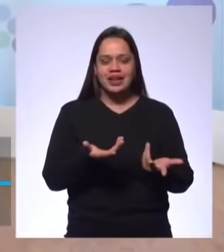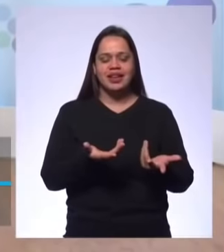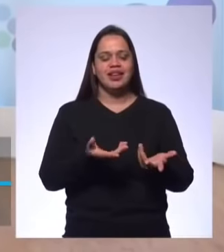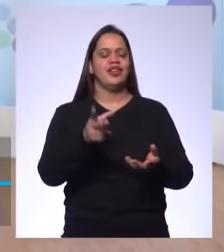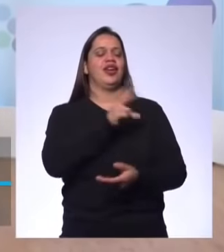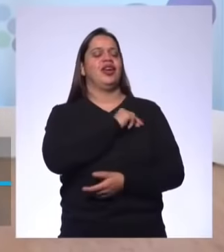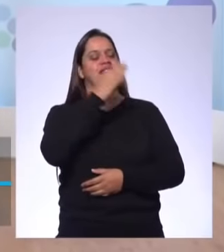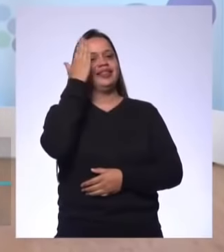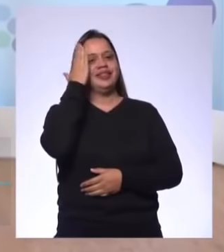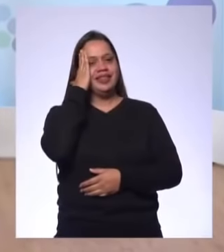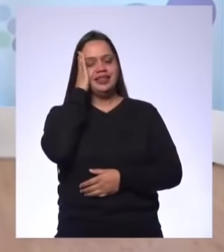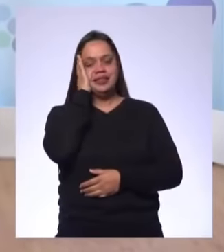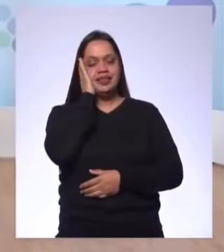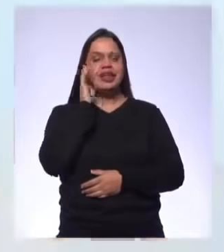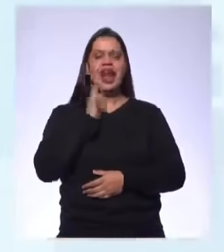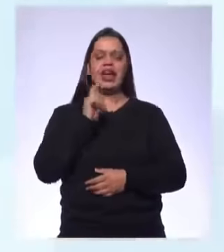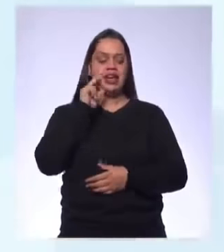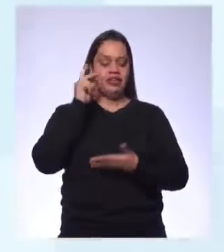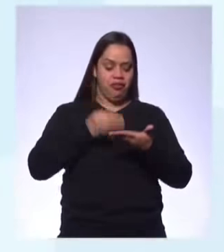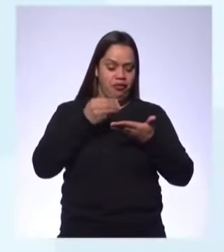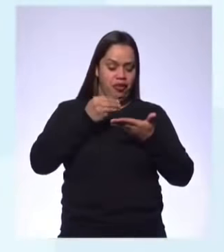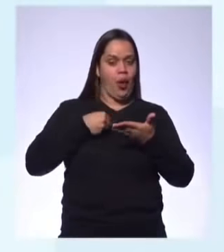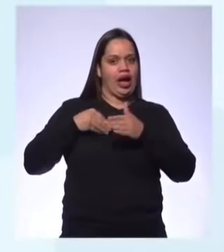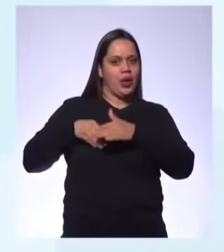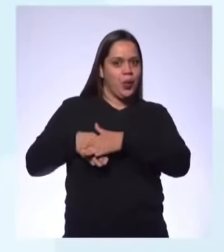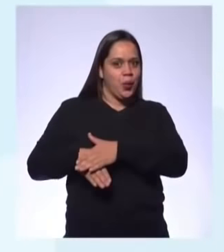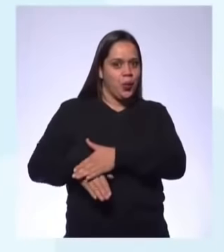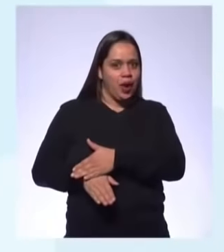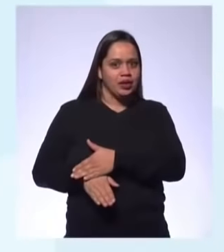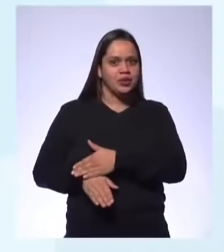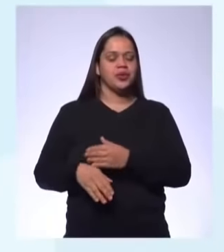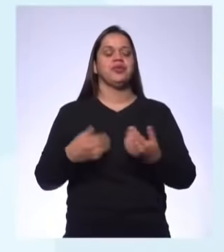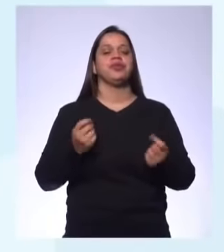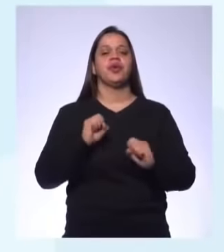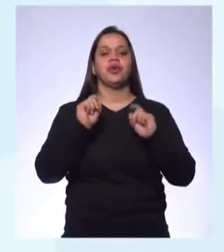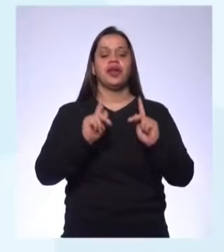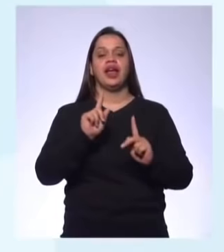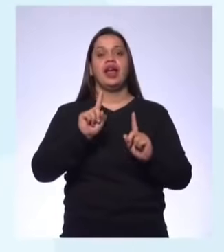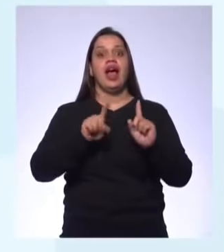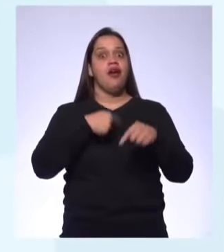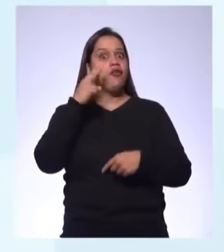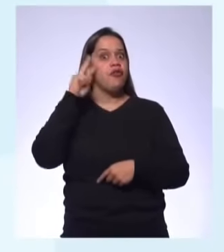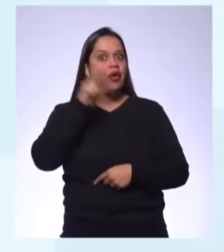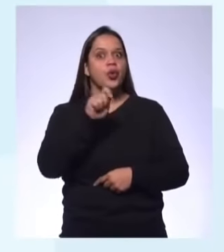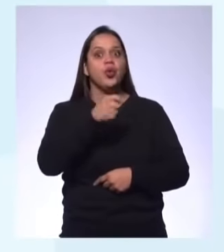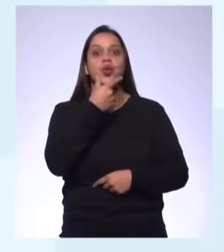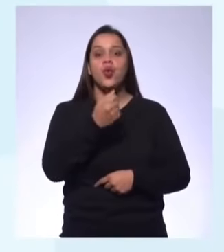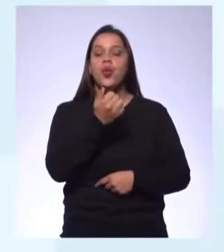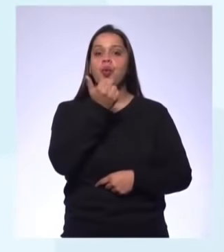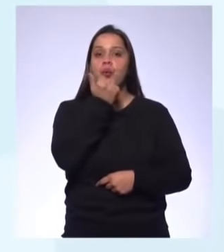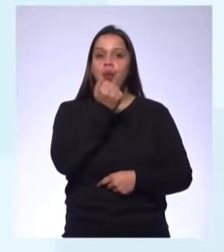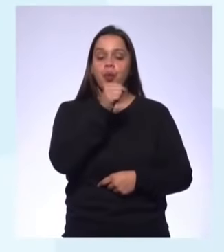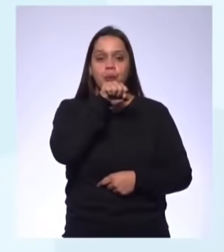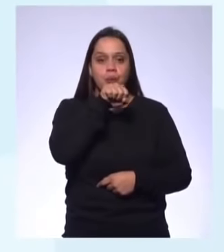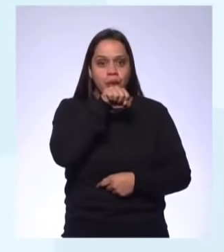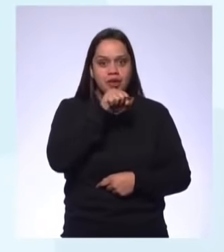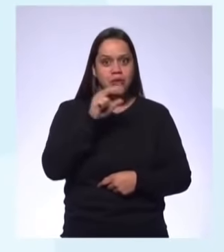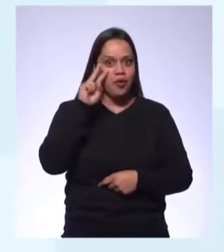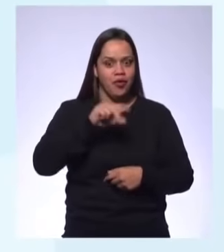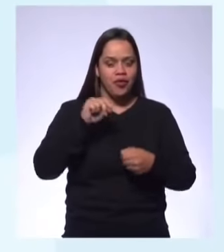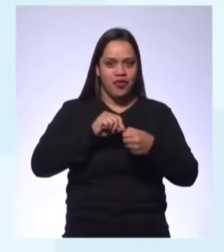E guardou-a no bolso. O fenômeno passou a... Olha só o que o bispo fez, hein, Mônica? Ele achou a pérola